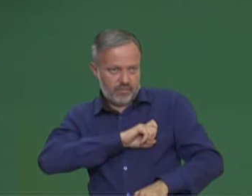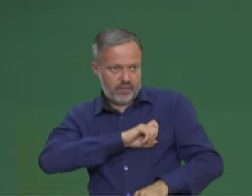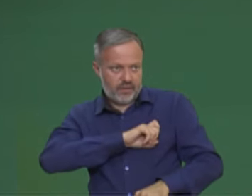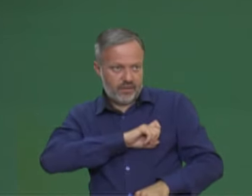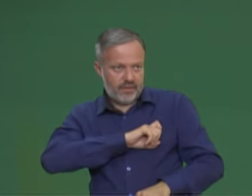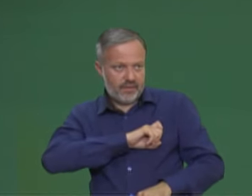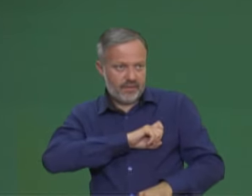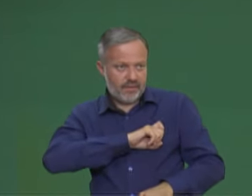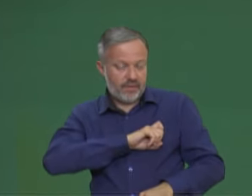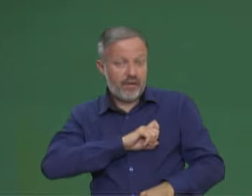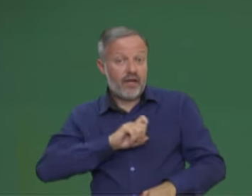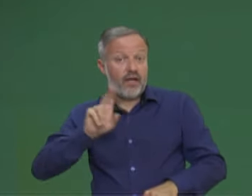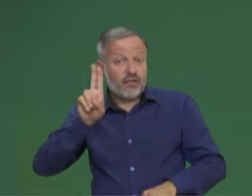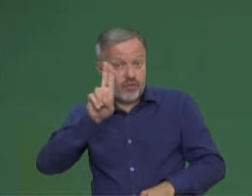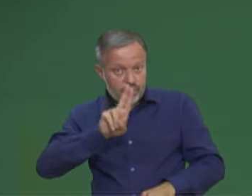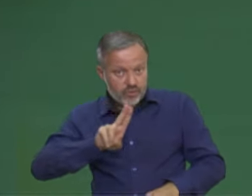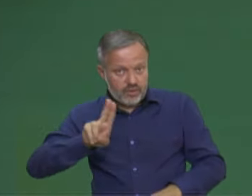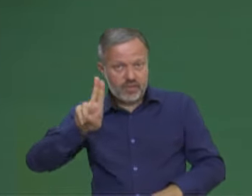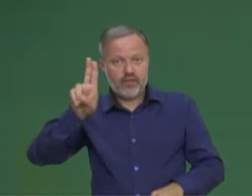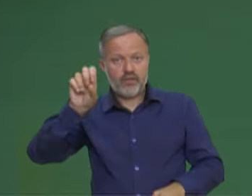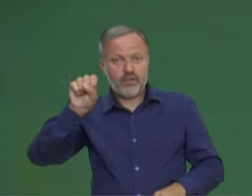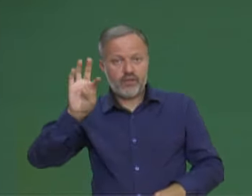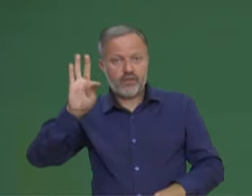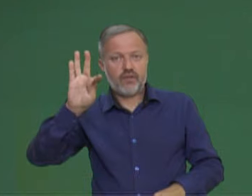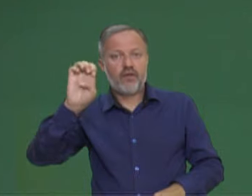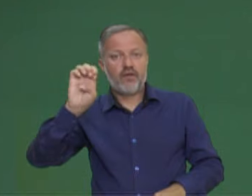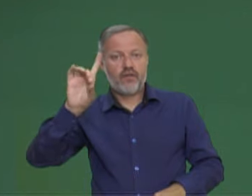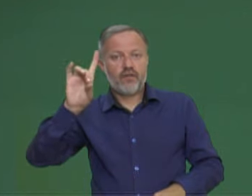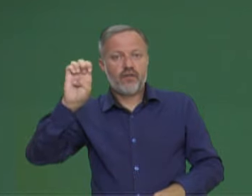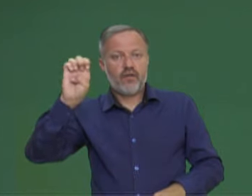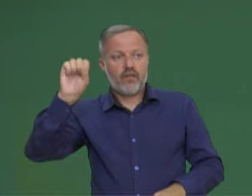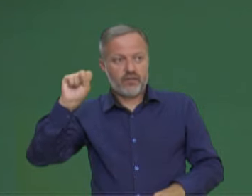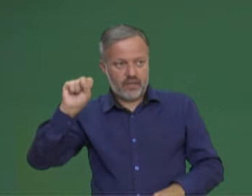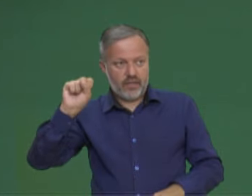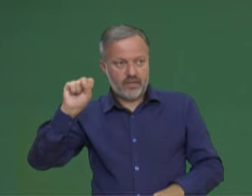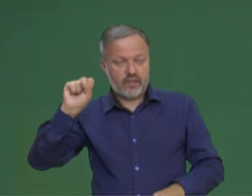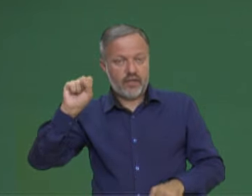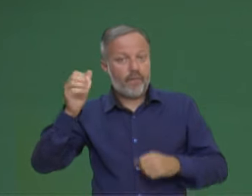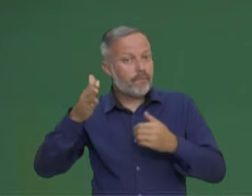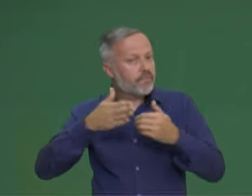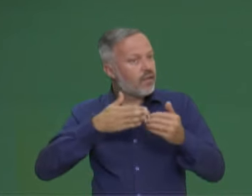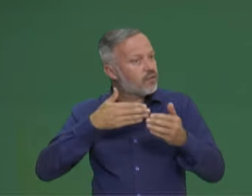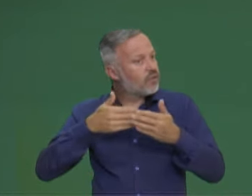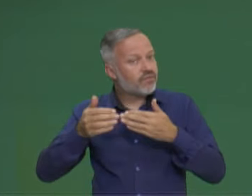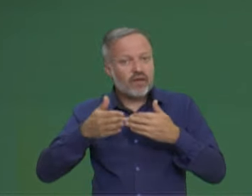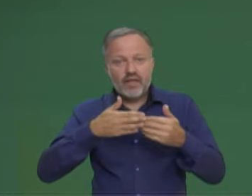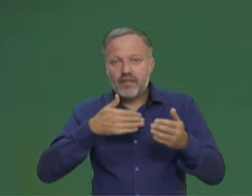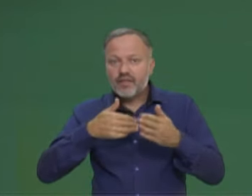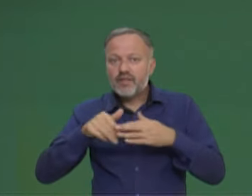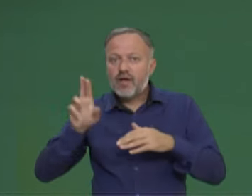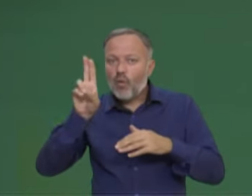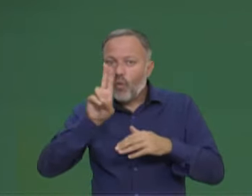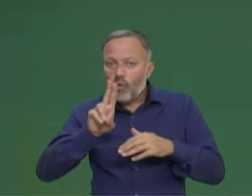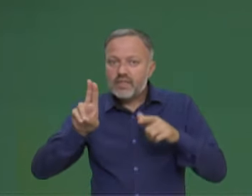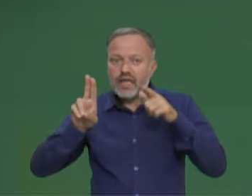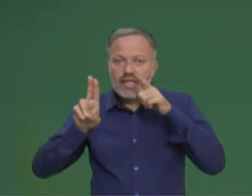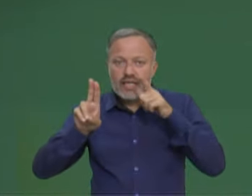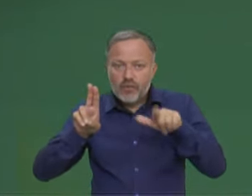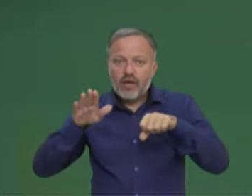ustedes eu utilizo tanto formalmente quanto informalmente. Então, aí que está a